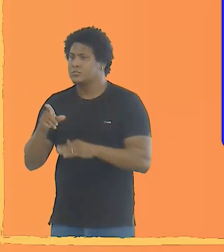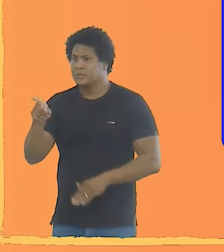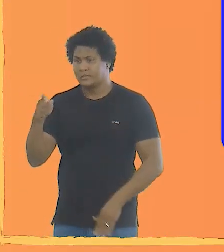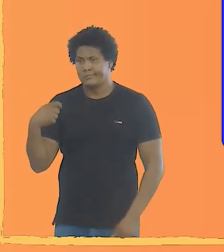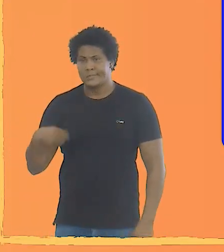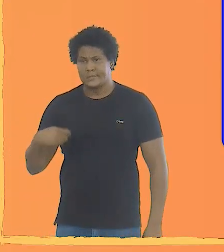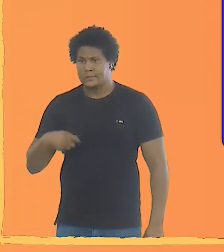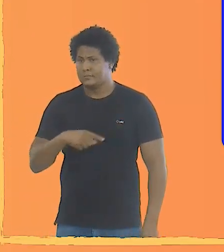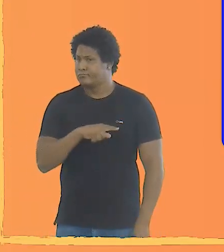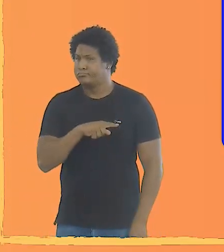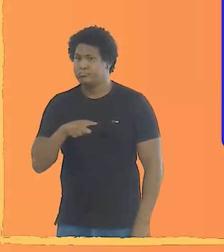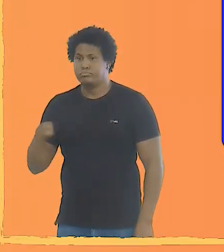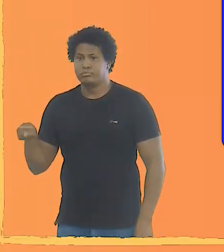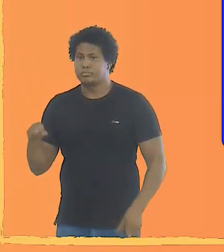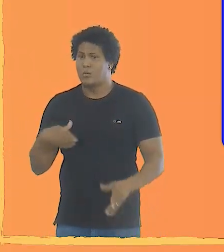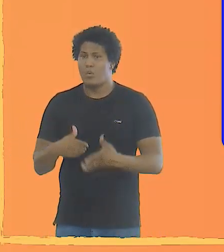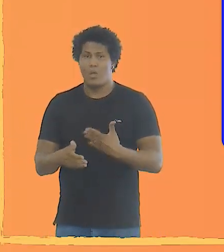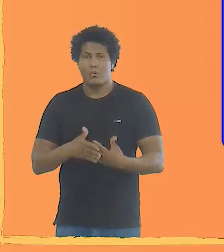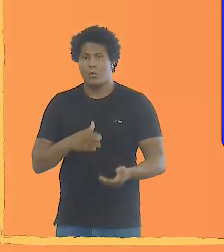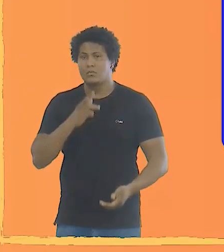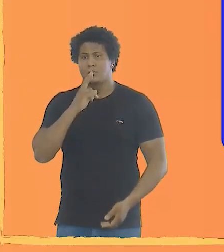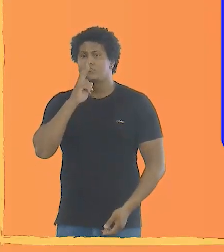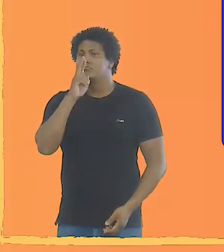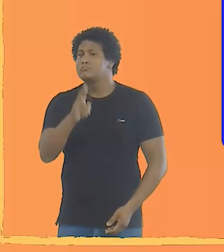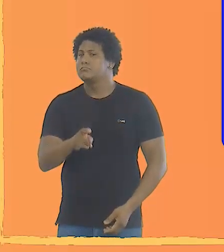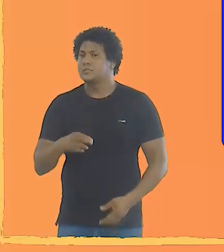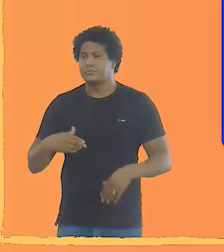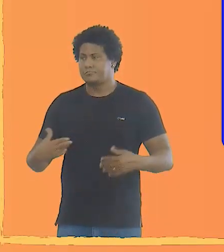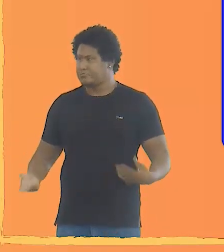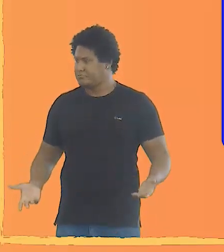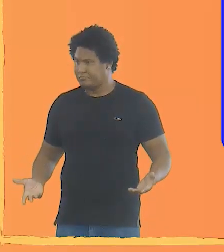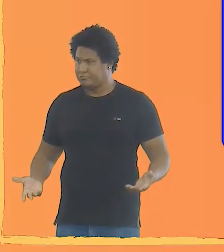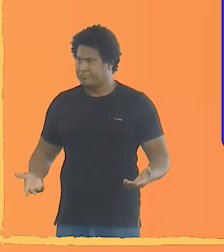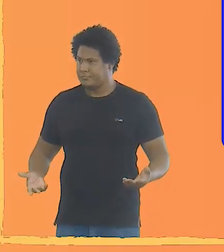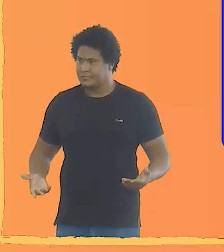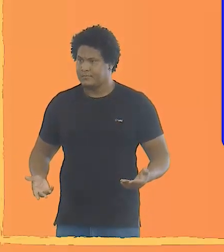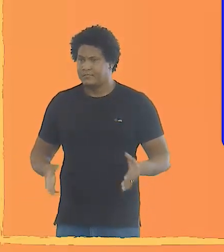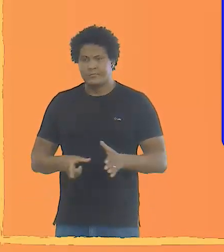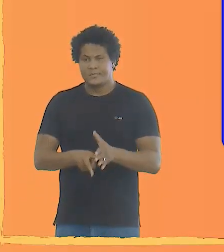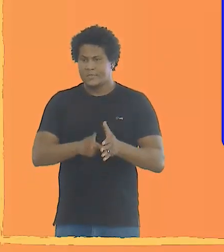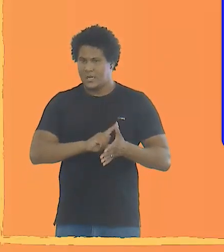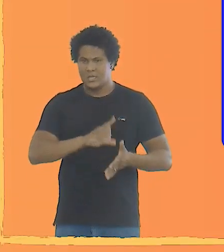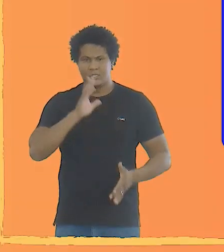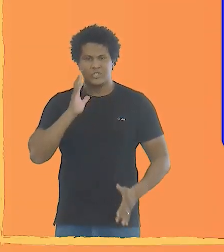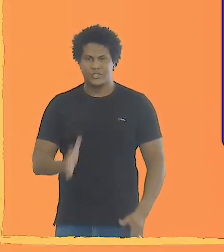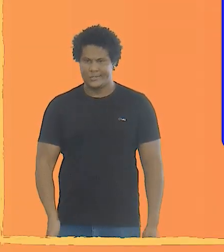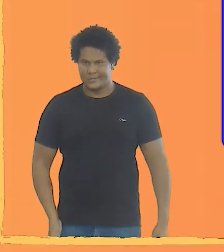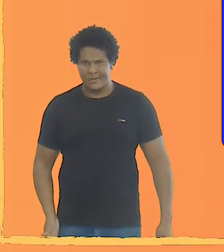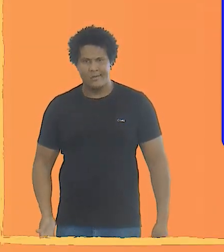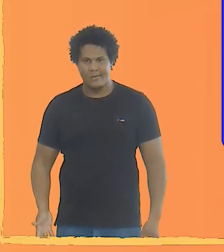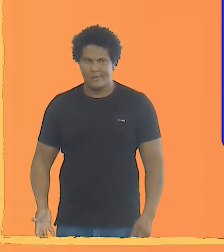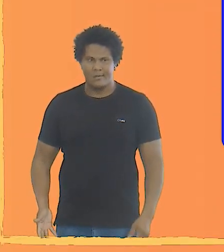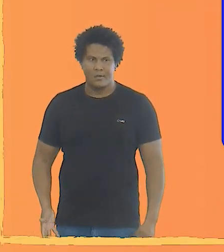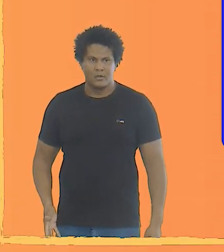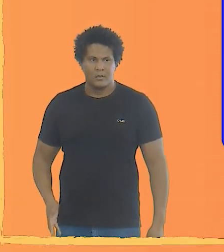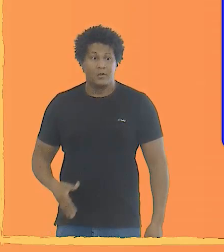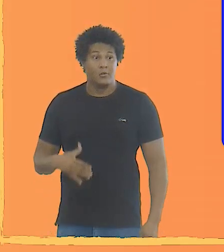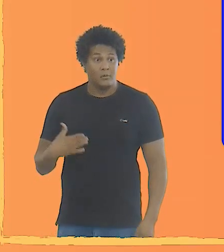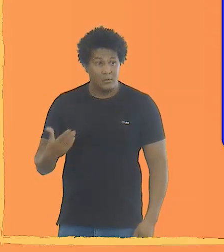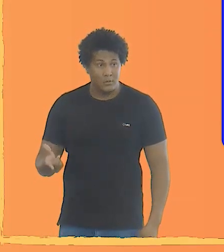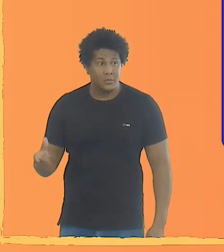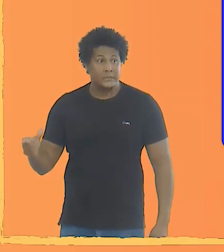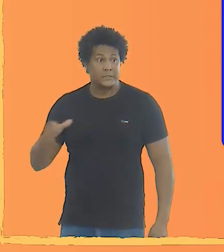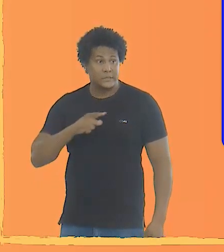necessariamente vai ter que repetir uma resposta que já foi dada por alguém. Então, se eu tiver mais pessoas do